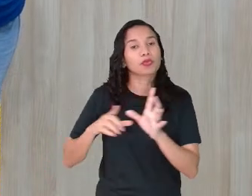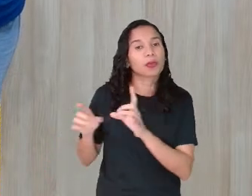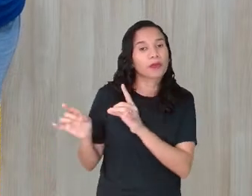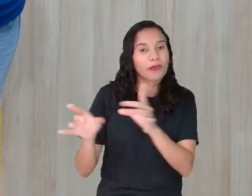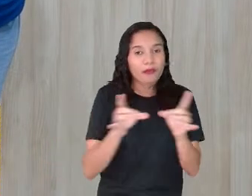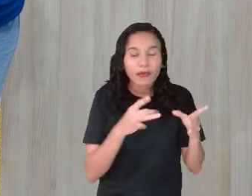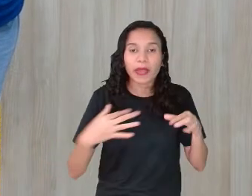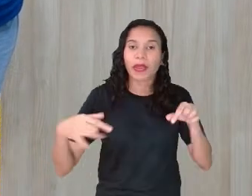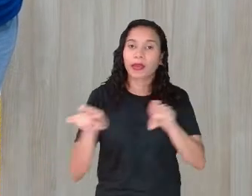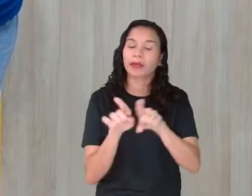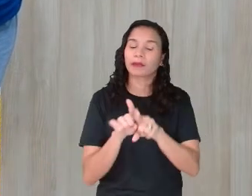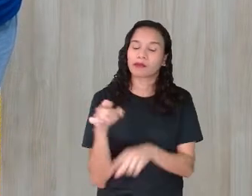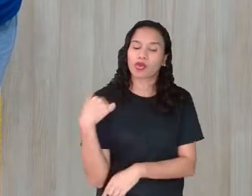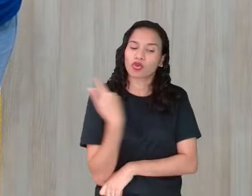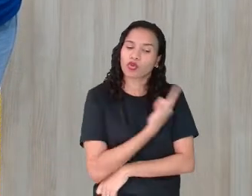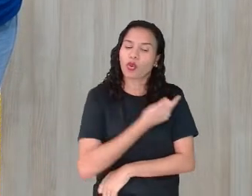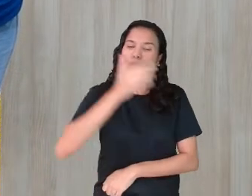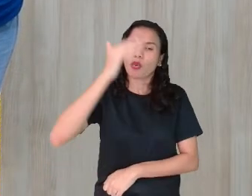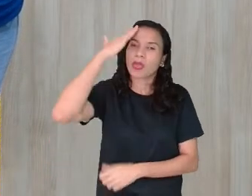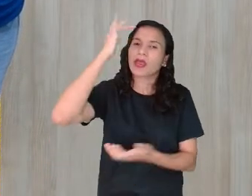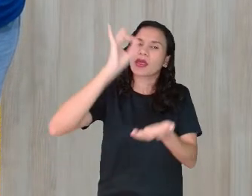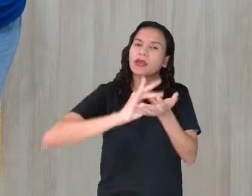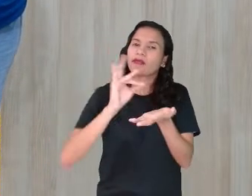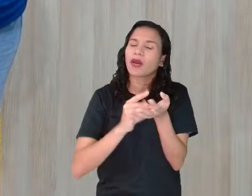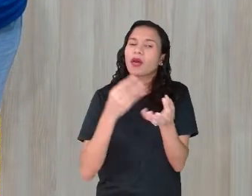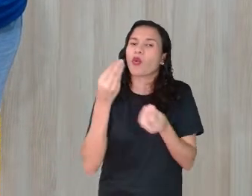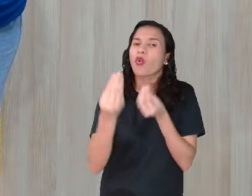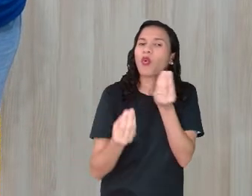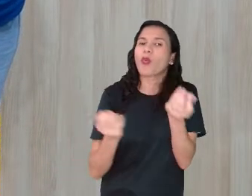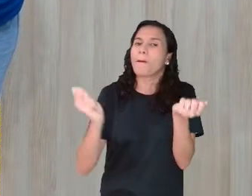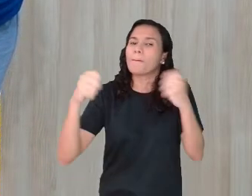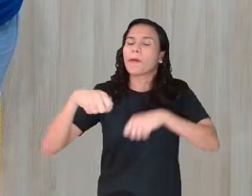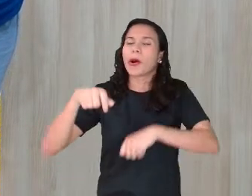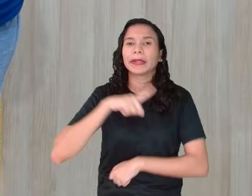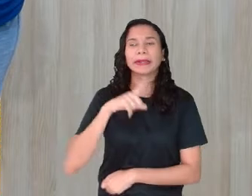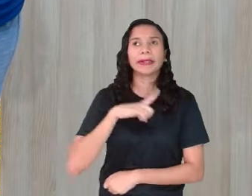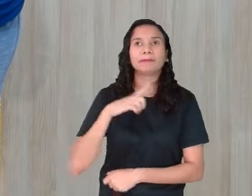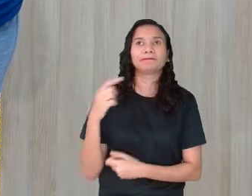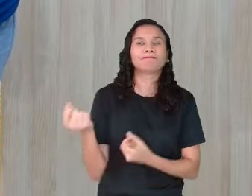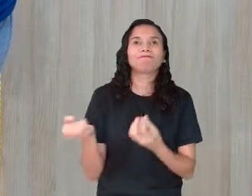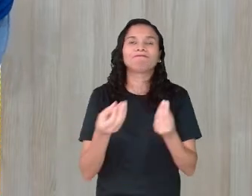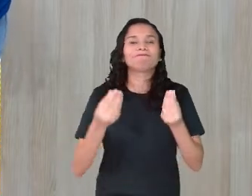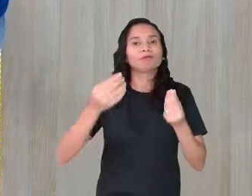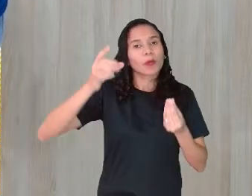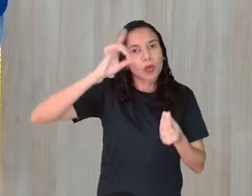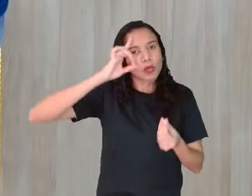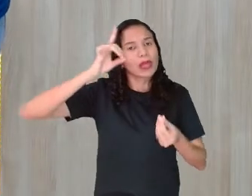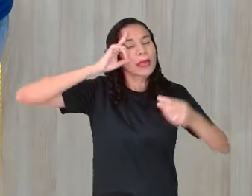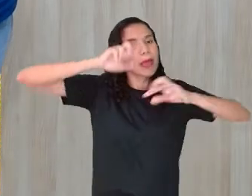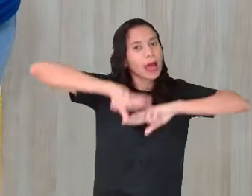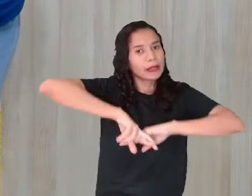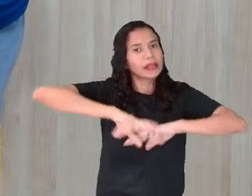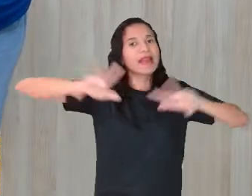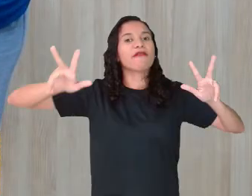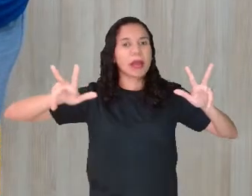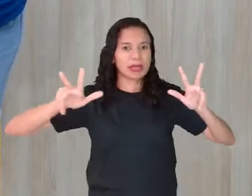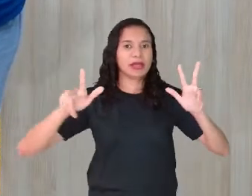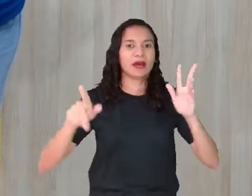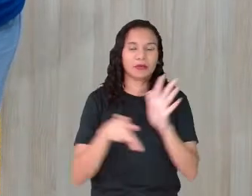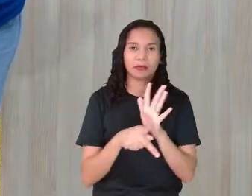também, para a gente entender como é que a gente pode ter um cotidiano diferenciado,